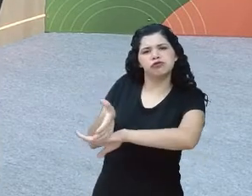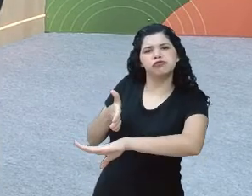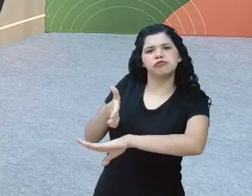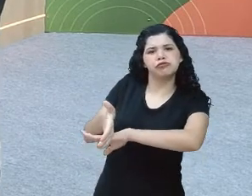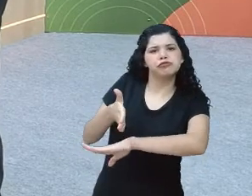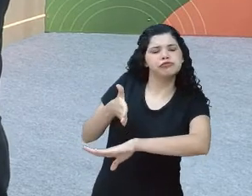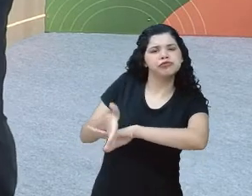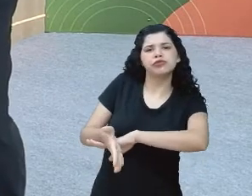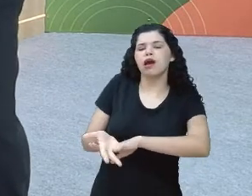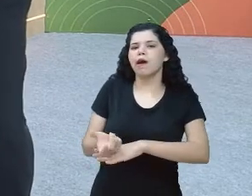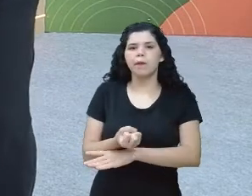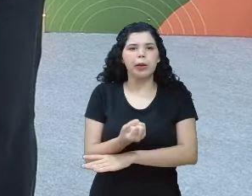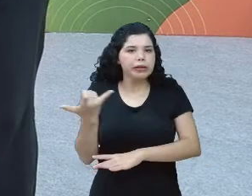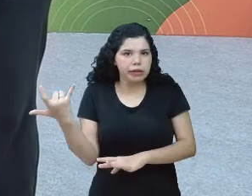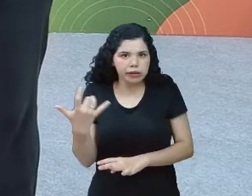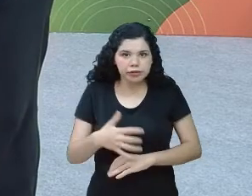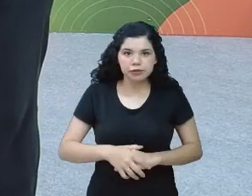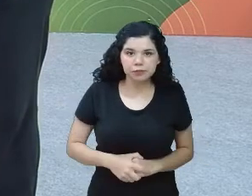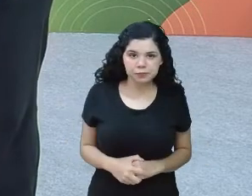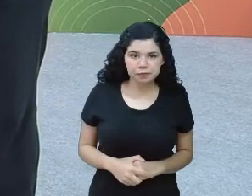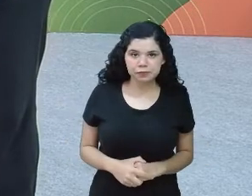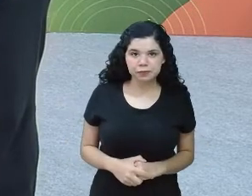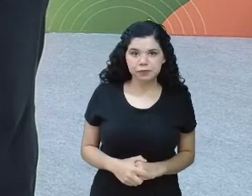a escola, enfim.